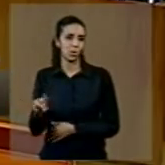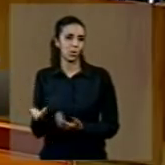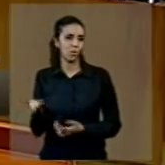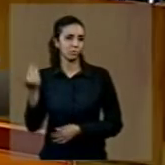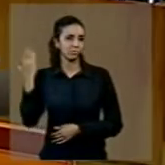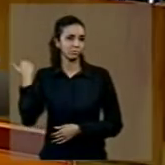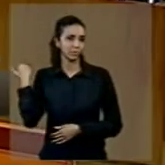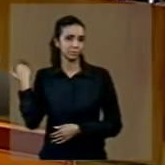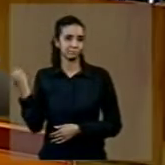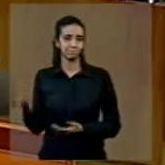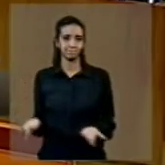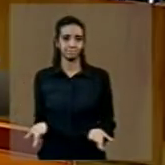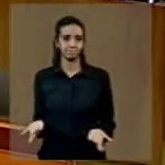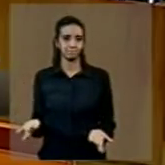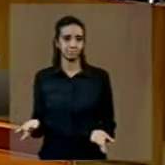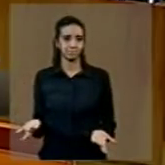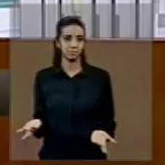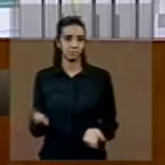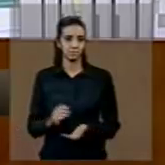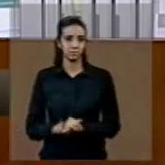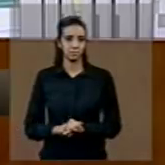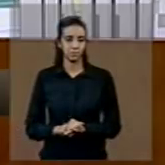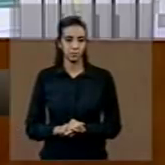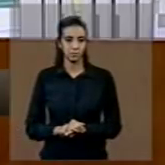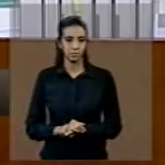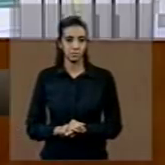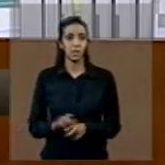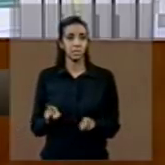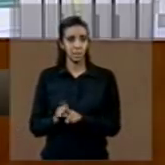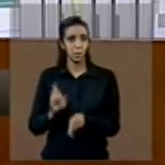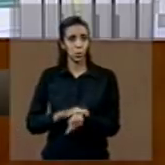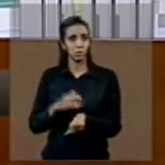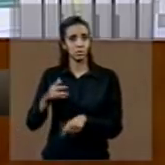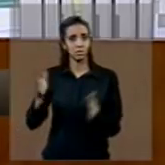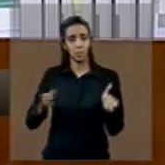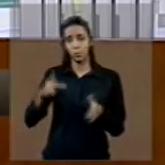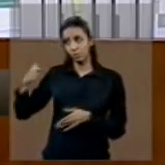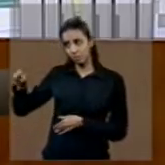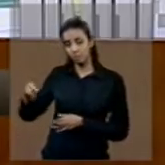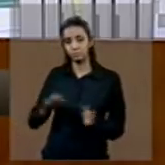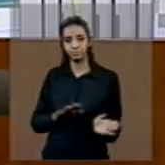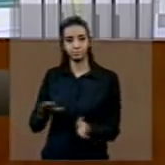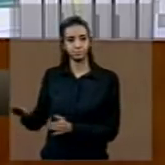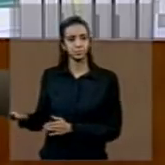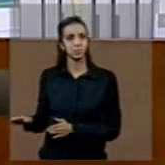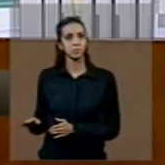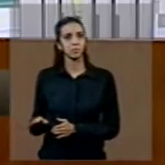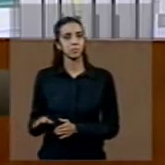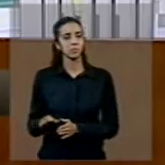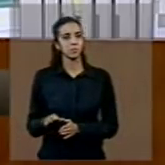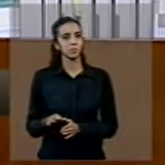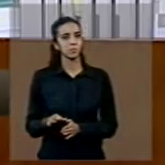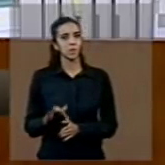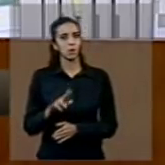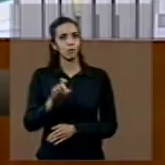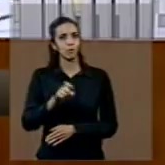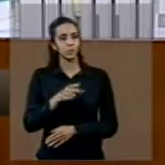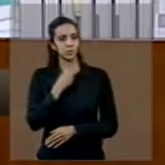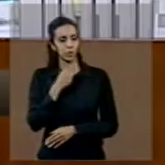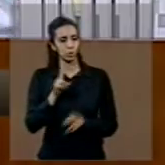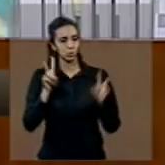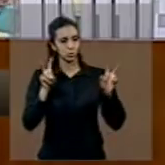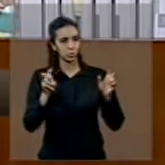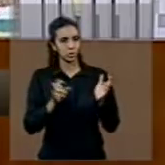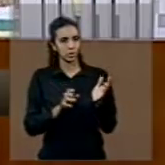outras presidências que estavam aqui agora. E aí, se me permite, o ministro Gilmar, já que havia interrompido, e o ministro Fux falou da questão dos números